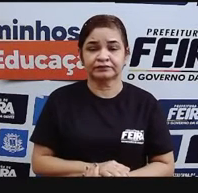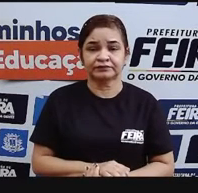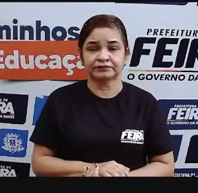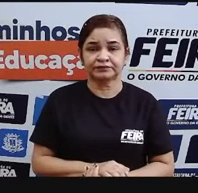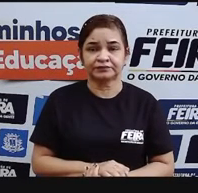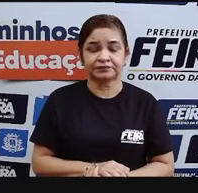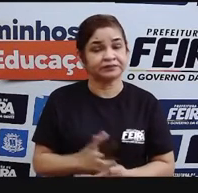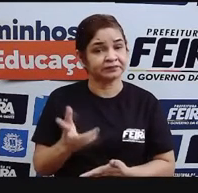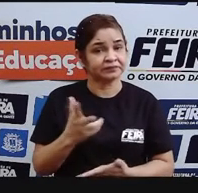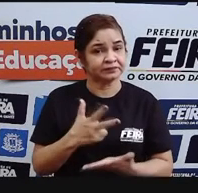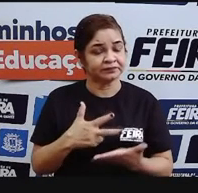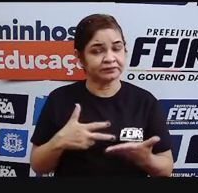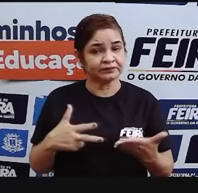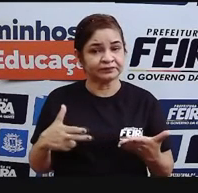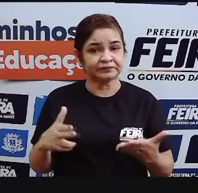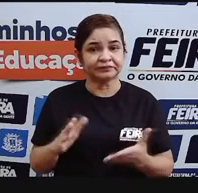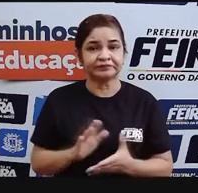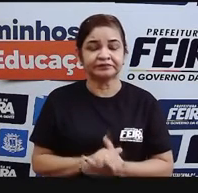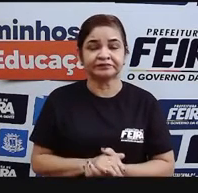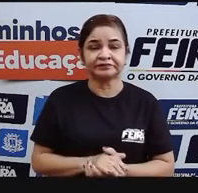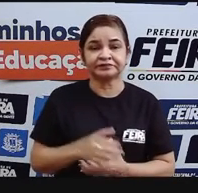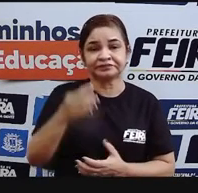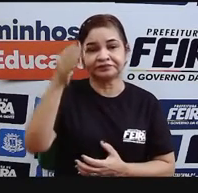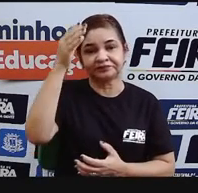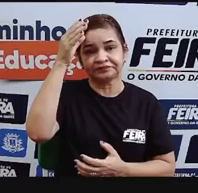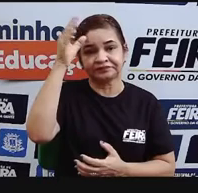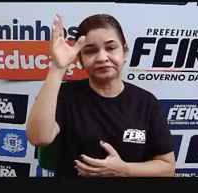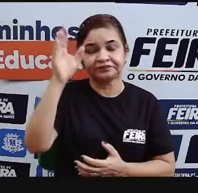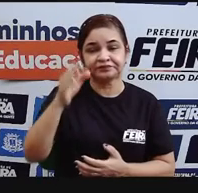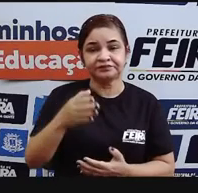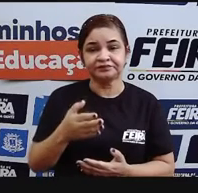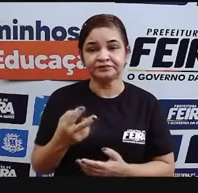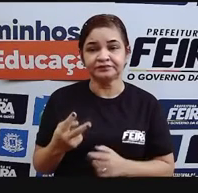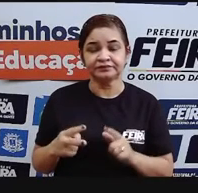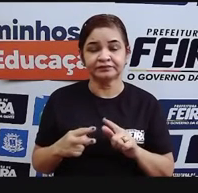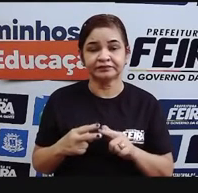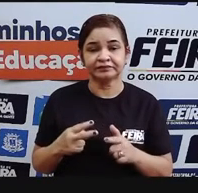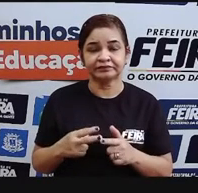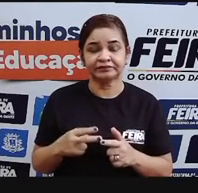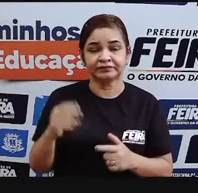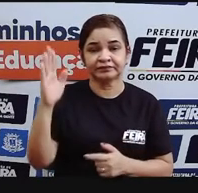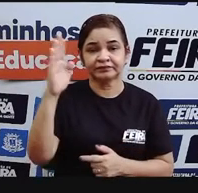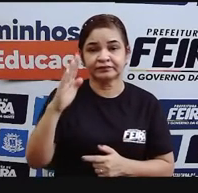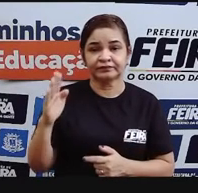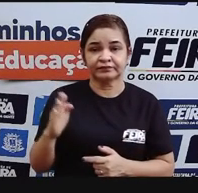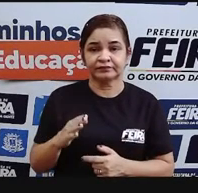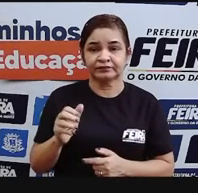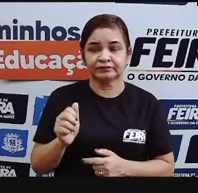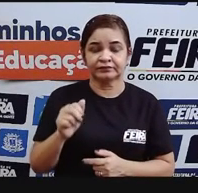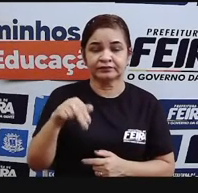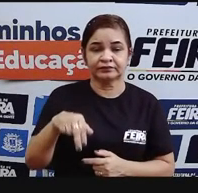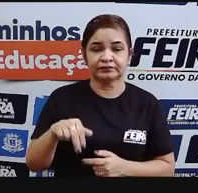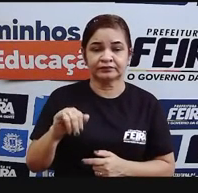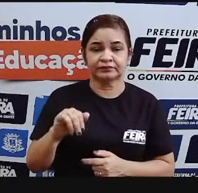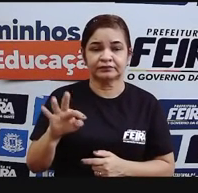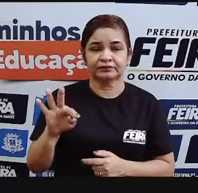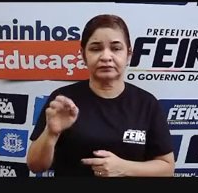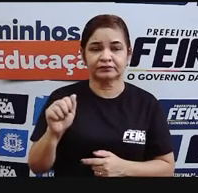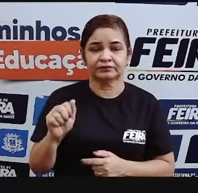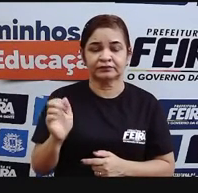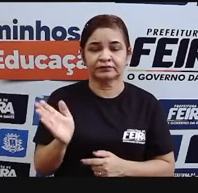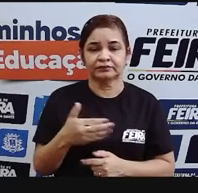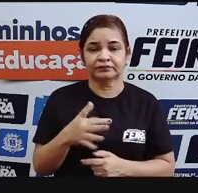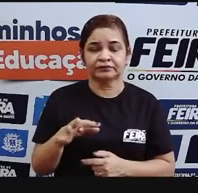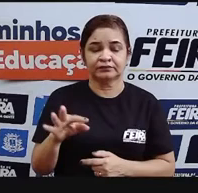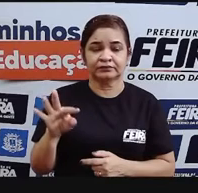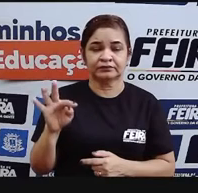Nas artes, né, principalmente na pintura, eu trouxe essas duas brasileiras, a Anita Mafalte e a